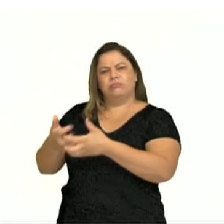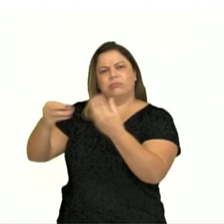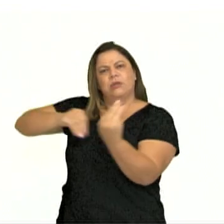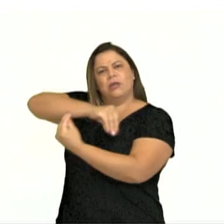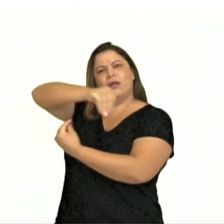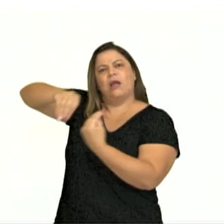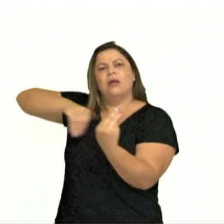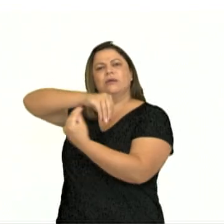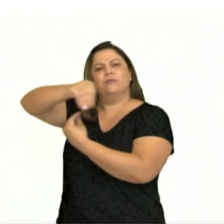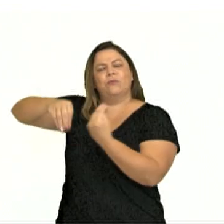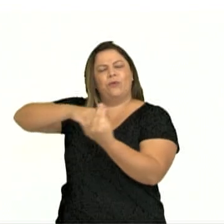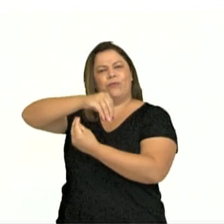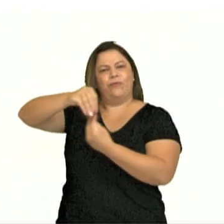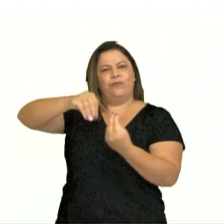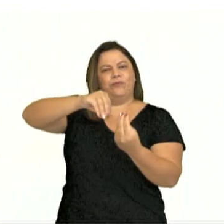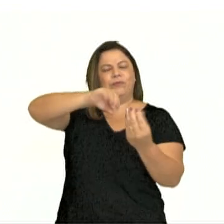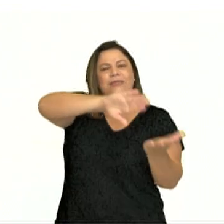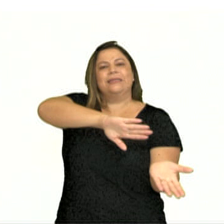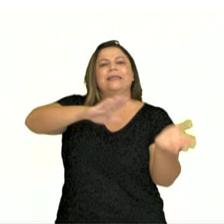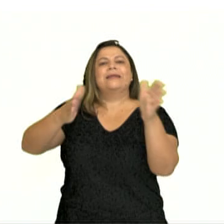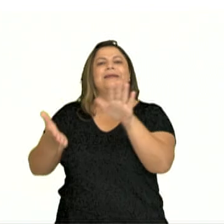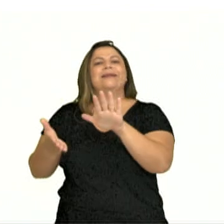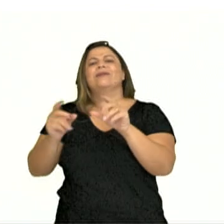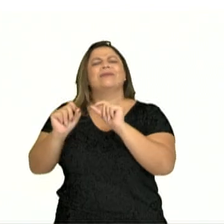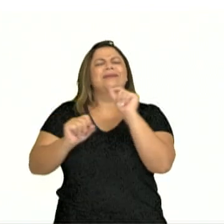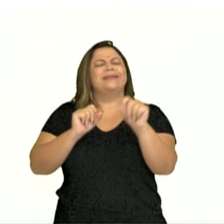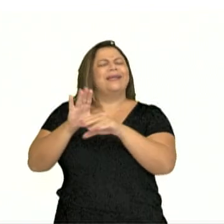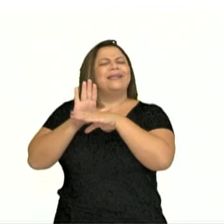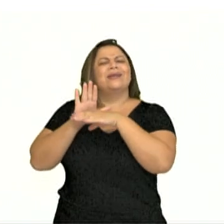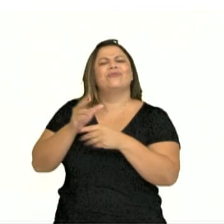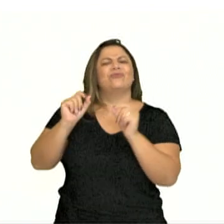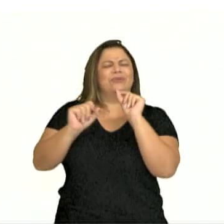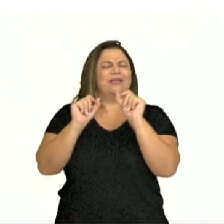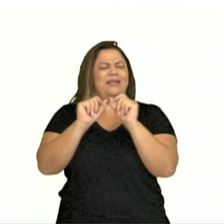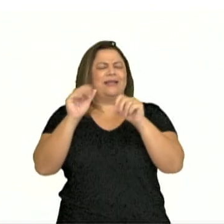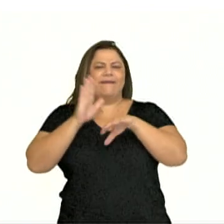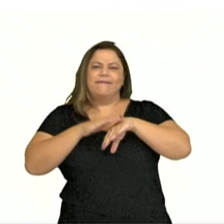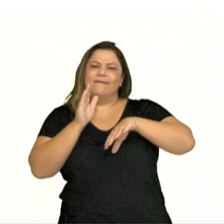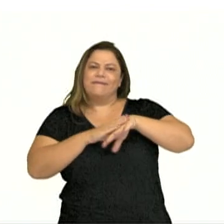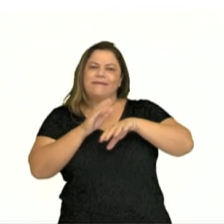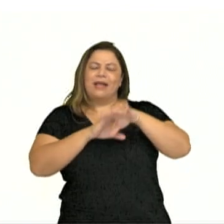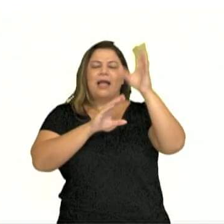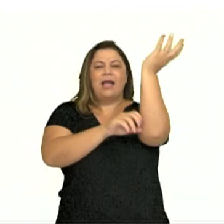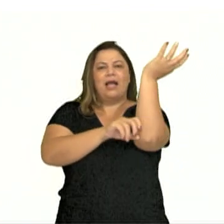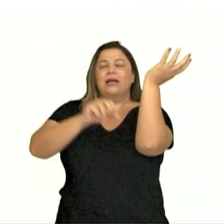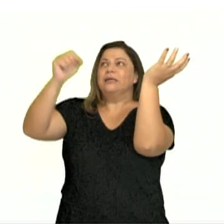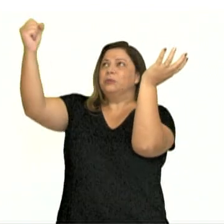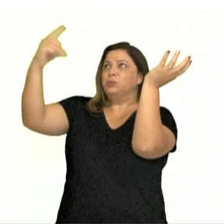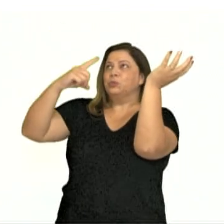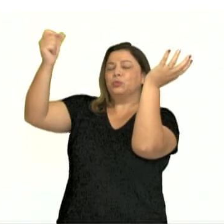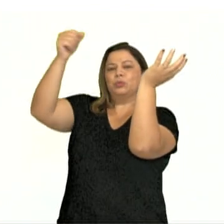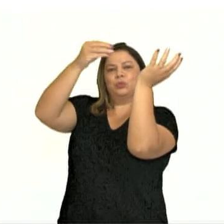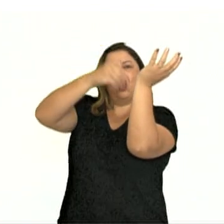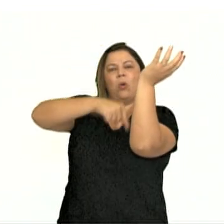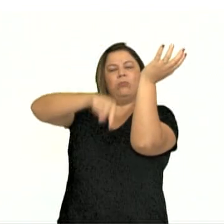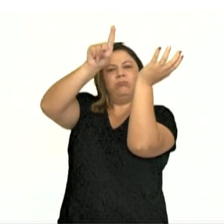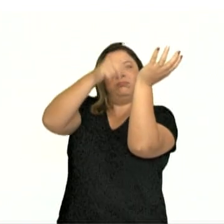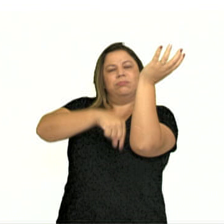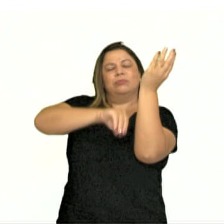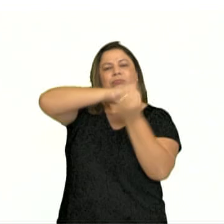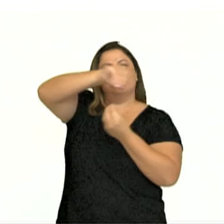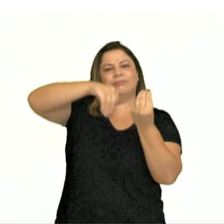nesse processo? Quem que ajuda? Quem que realiza, então, essa fotossíntese? Vou dar um tempinho e eu já